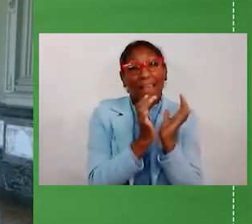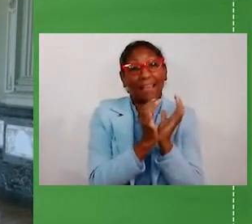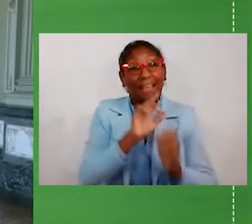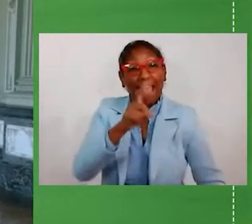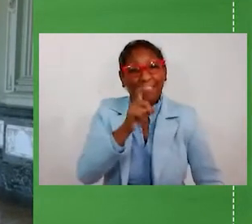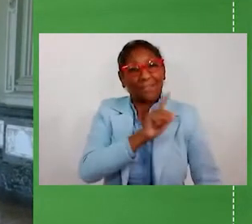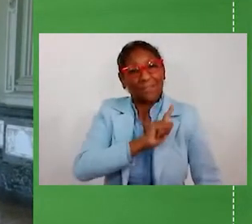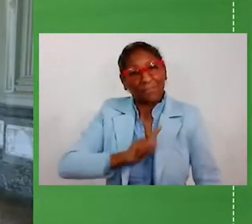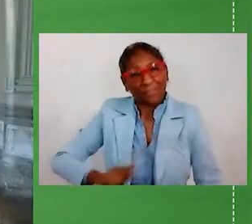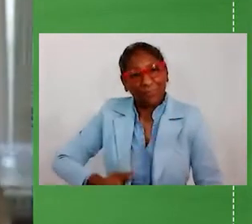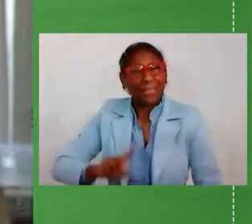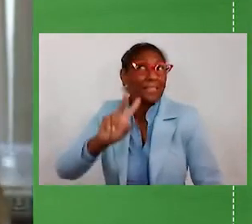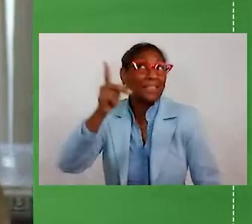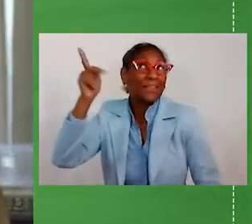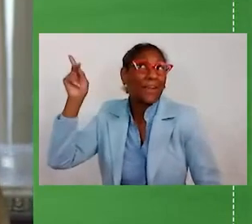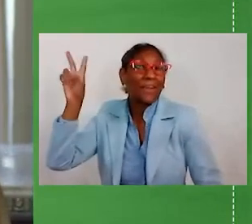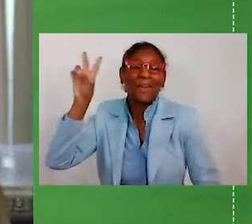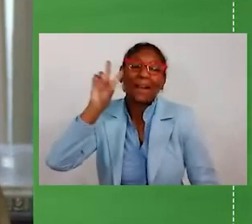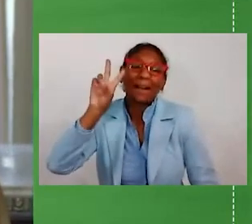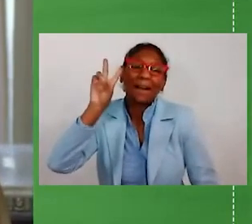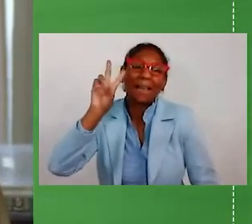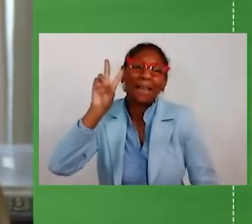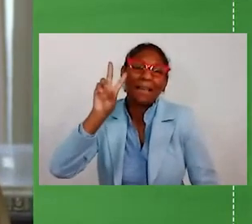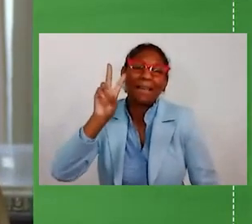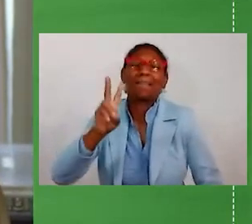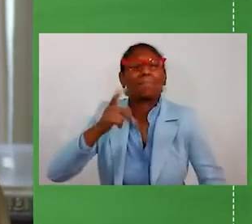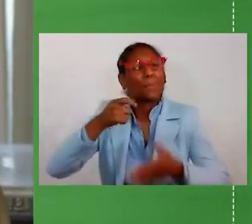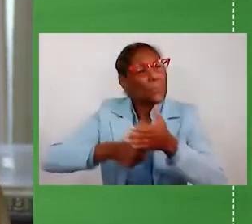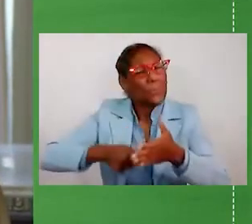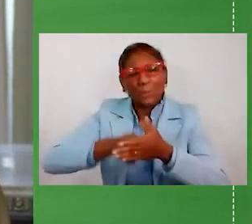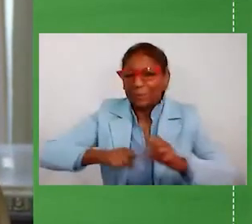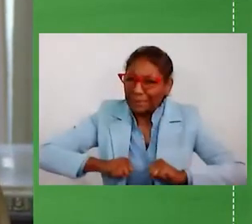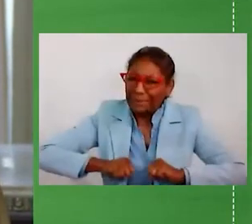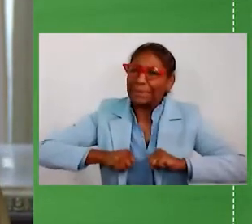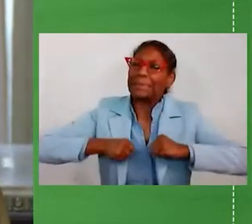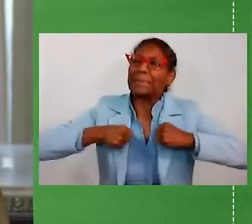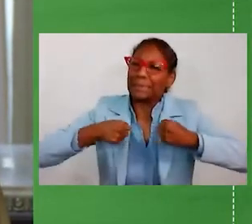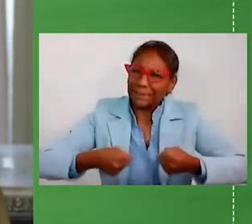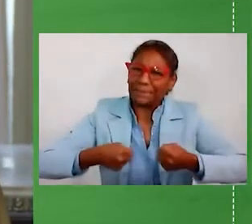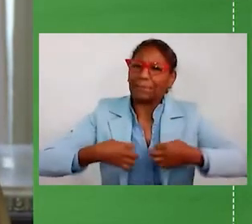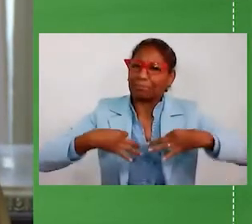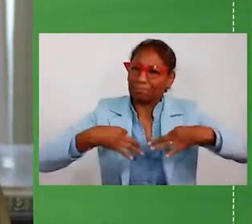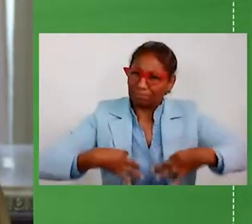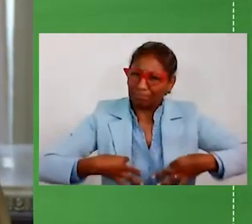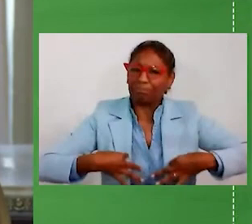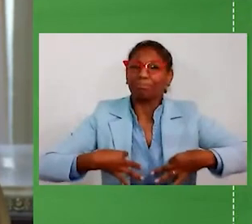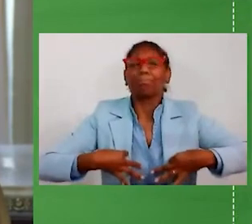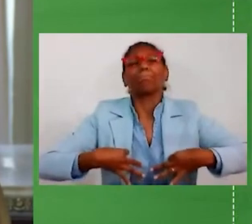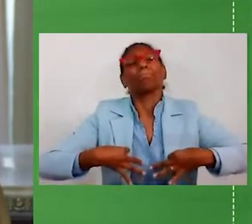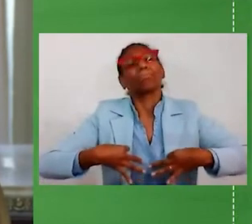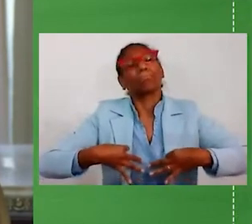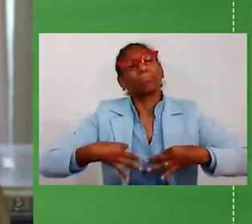ex-governadores não tenham de histórias, lembranças, de boas lutas políticas, sempre com decência, com grandeza,